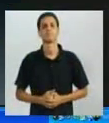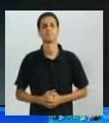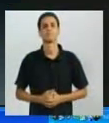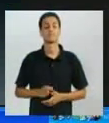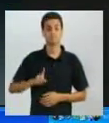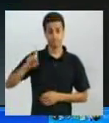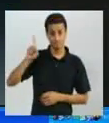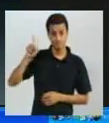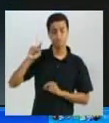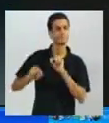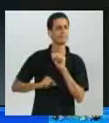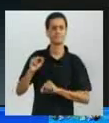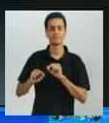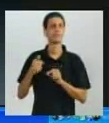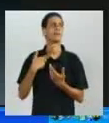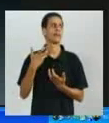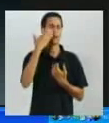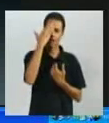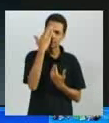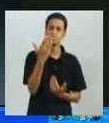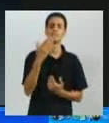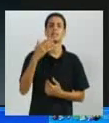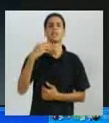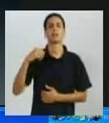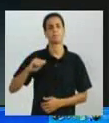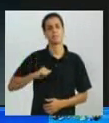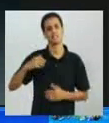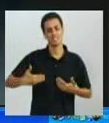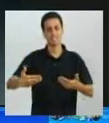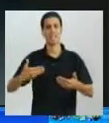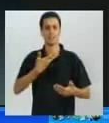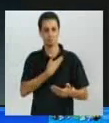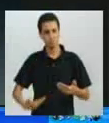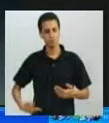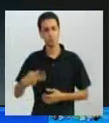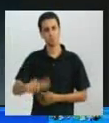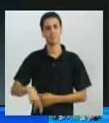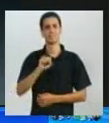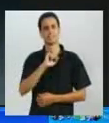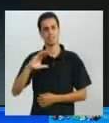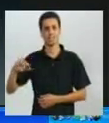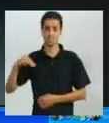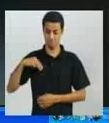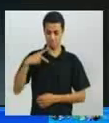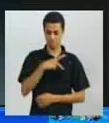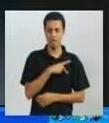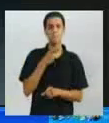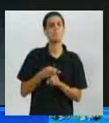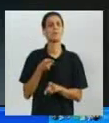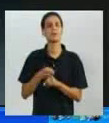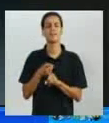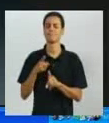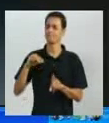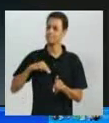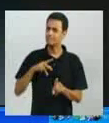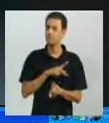Aqui, senhores, eu quero fazer o agradecimento e o registro ao Ministério Público de Santa Catarina, porque o Ministério Público tem sido